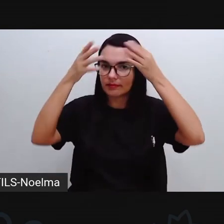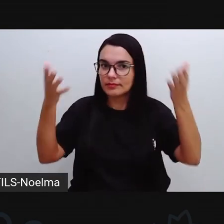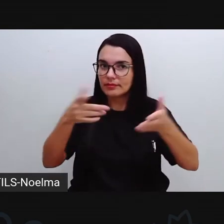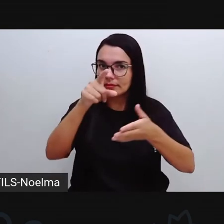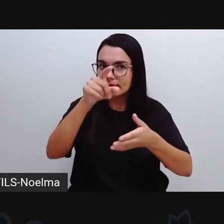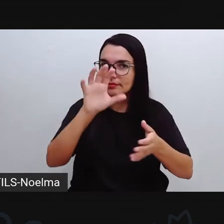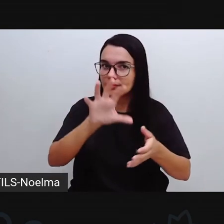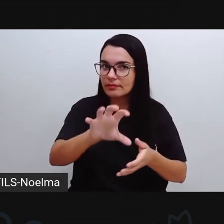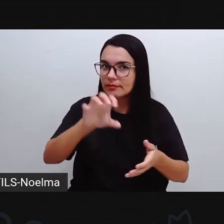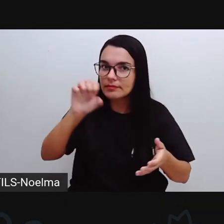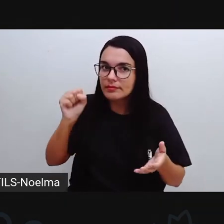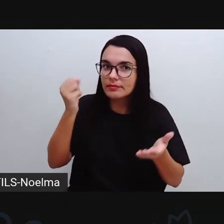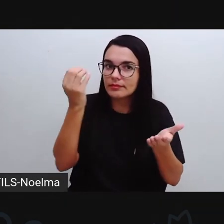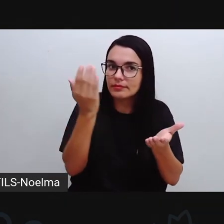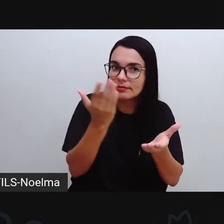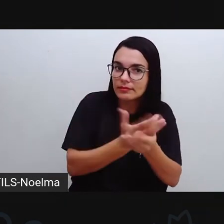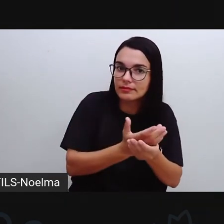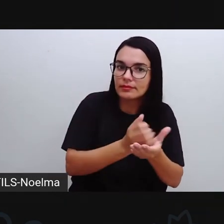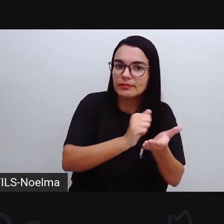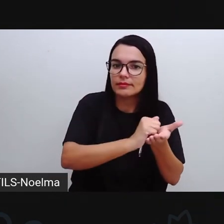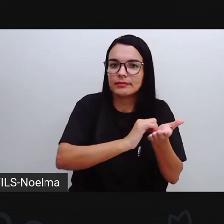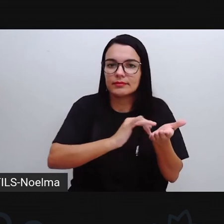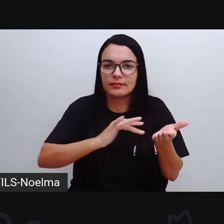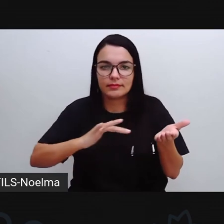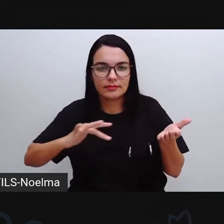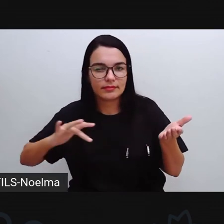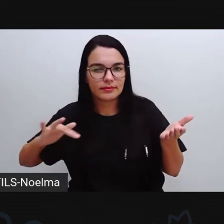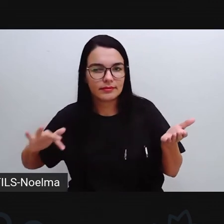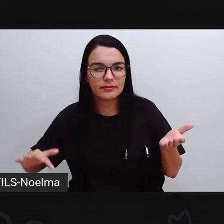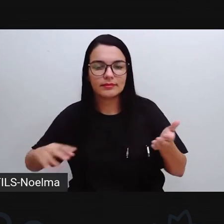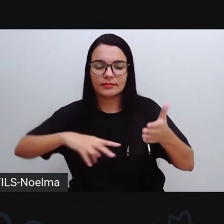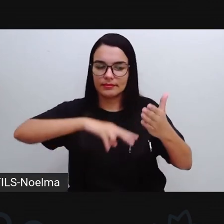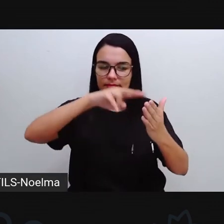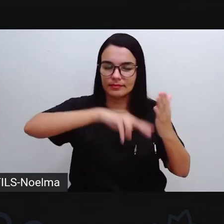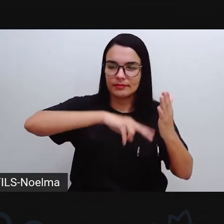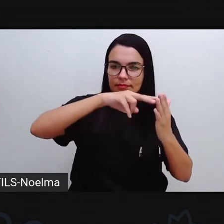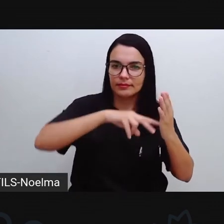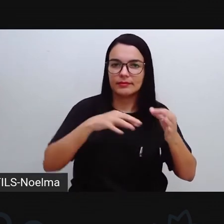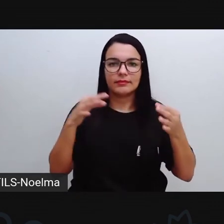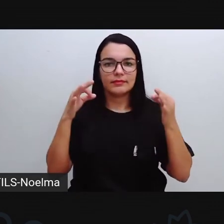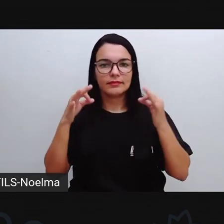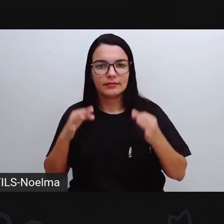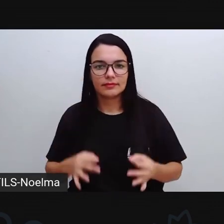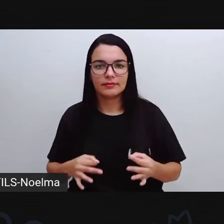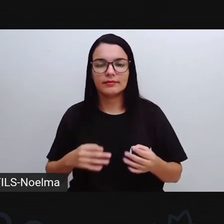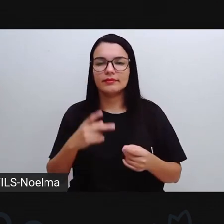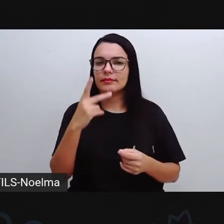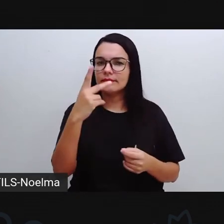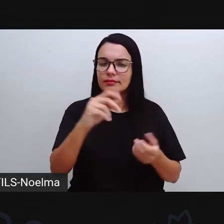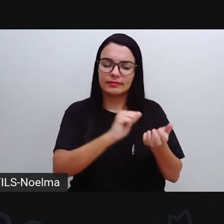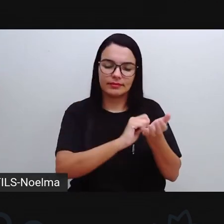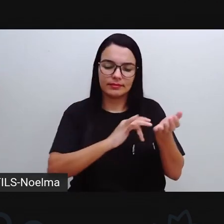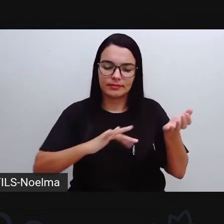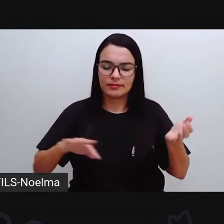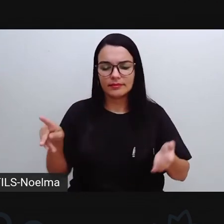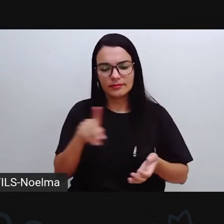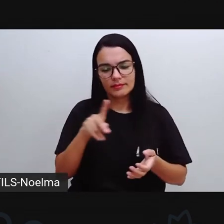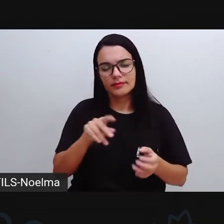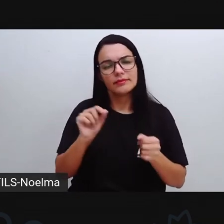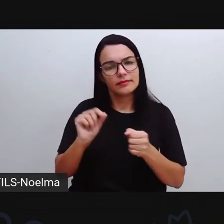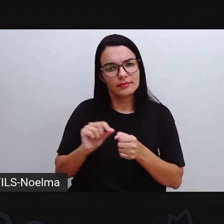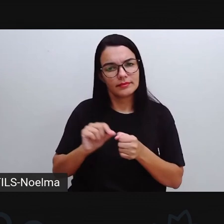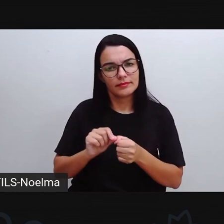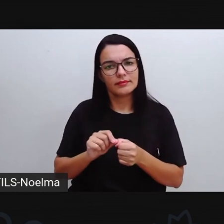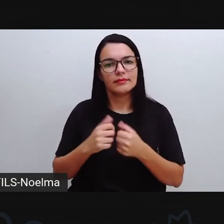lá pegar o percurso pedagógico de vocês. Vocês vão ler direitinho as atividades que foram deixadas pelo seu professor, pela